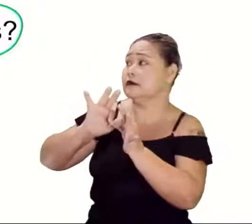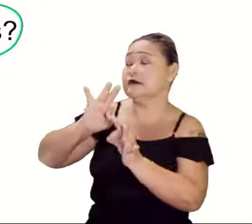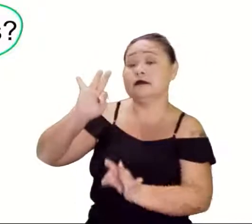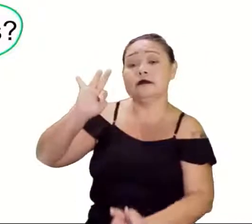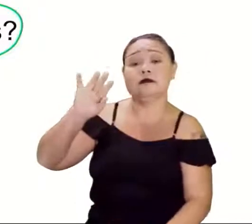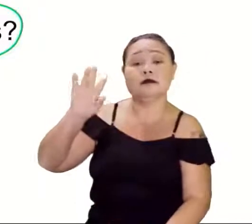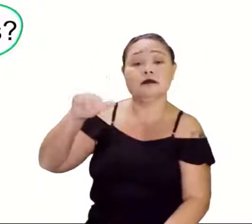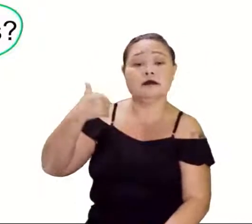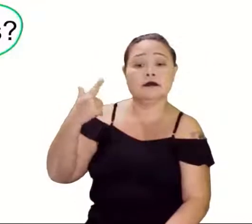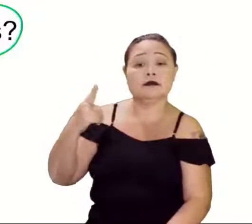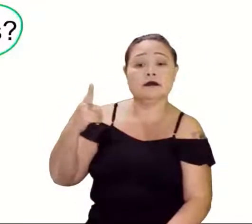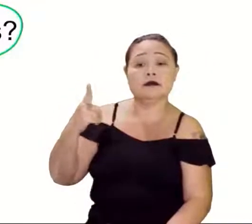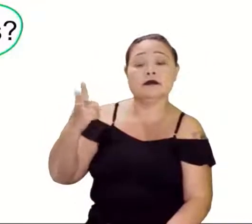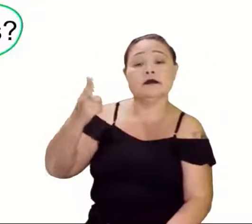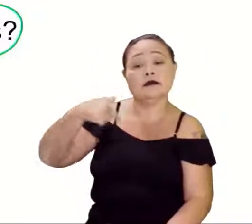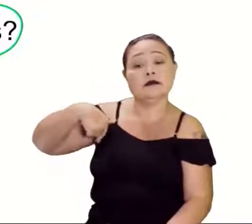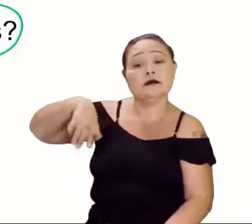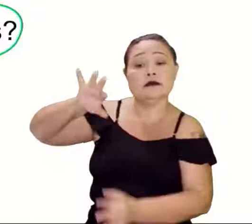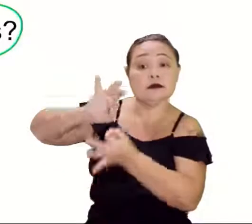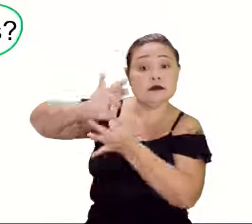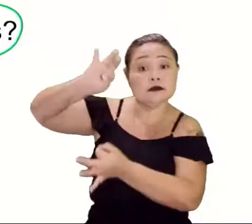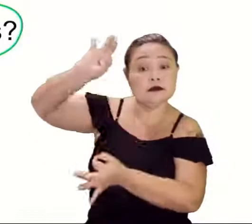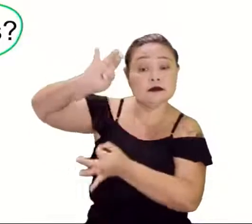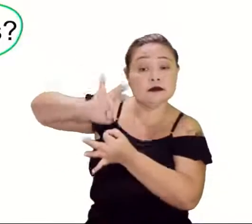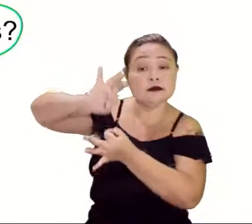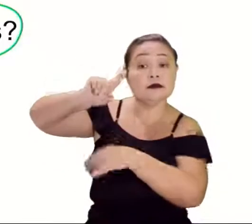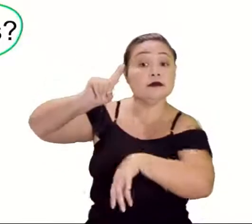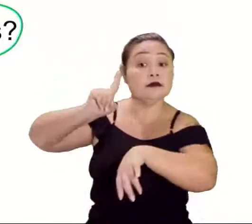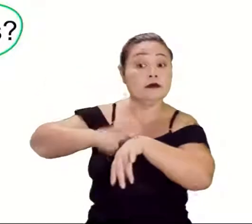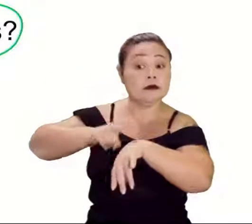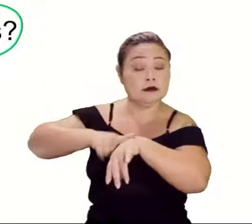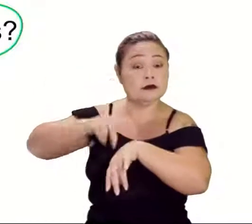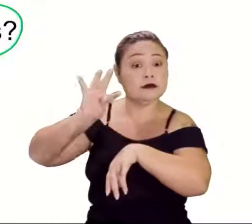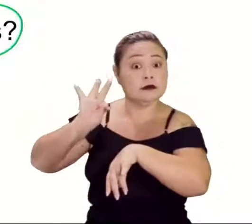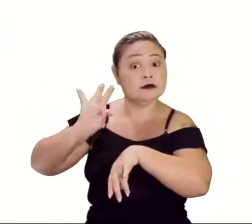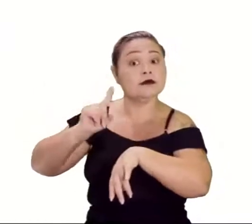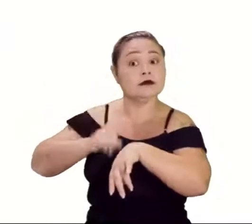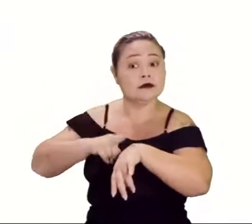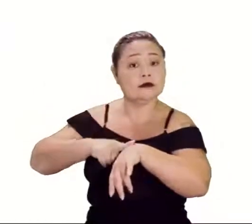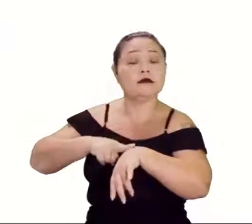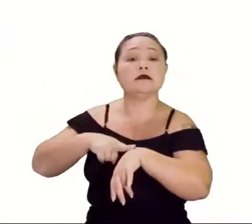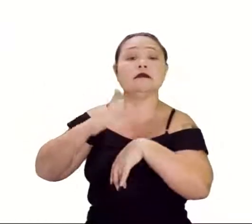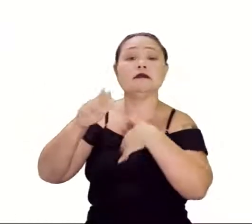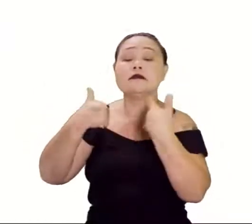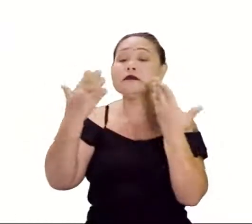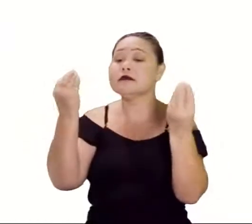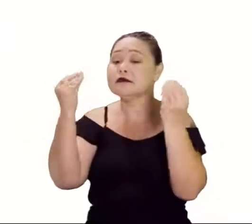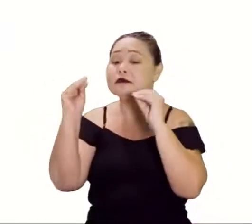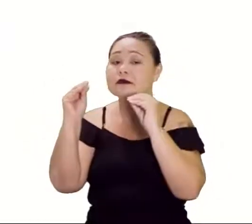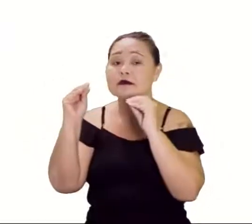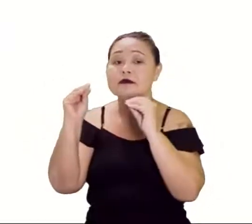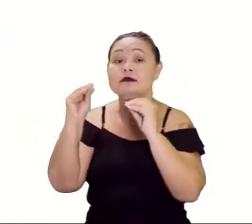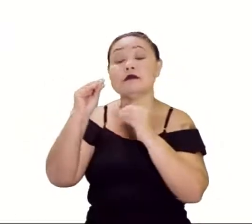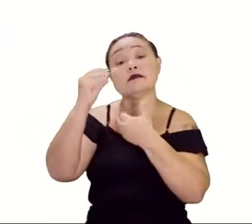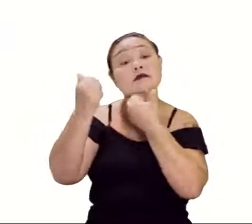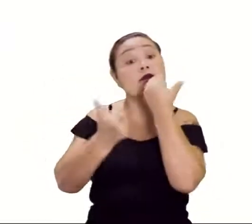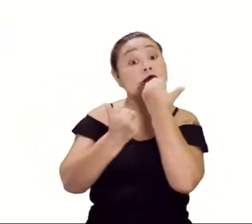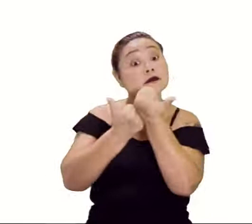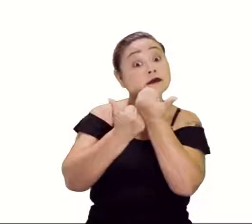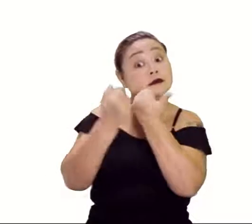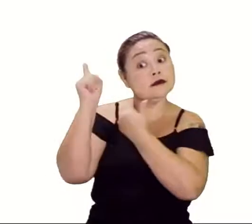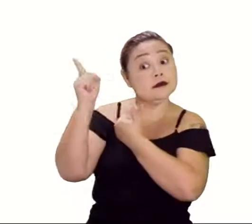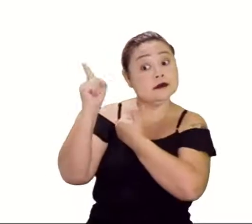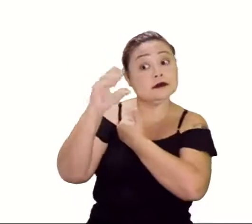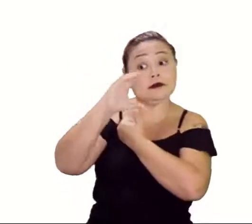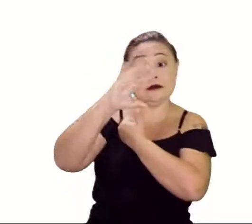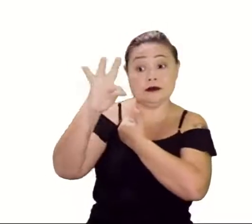Muito bem. Então, aqui é a metragem, né? Isso. E o meu T é o tempo, lógico, né? Tá bom? Então, vamos lá. No lugar desse valor